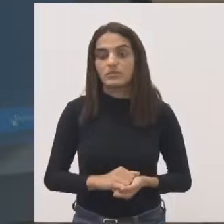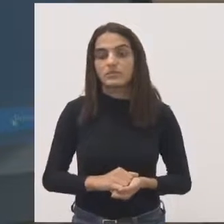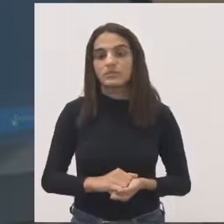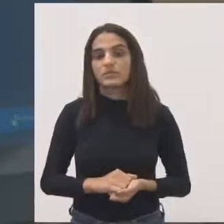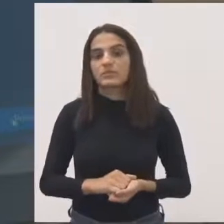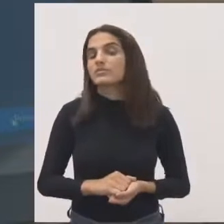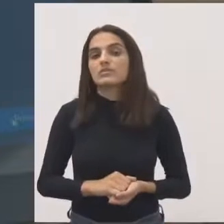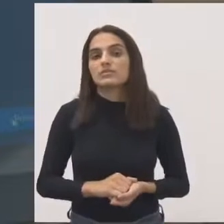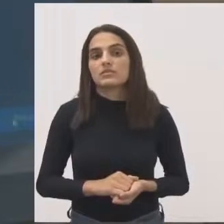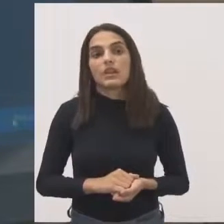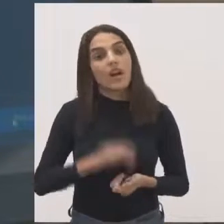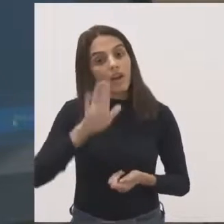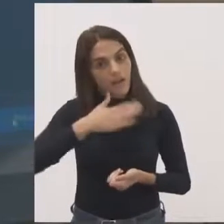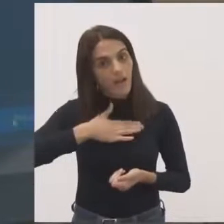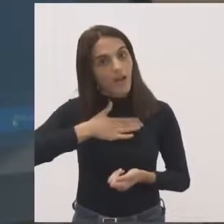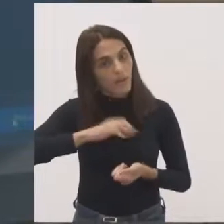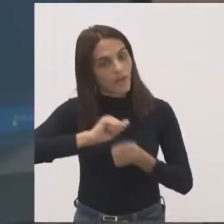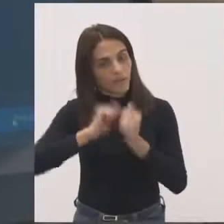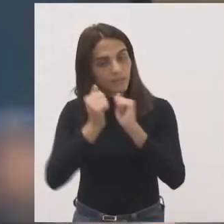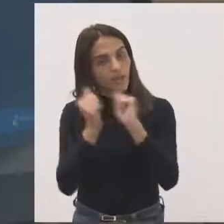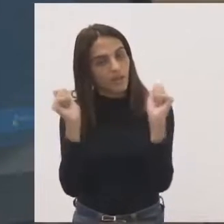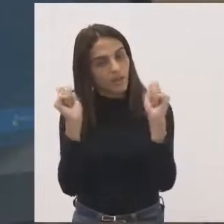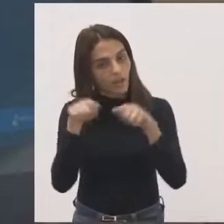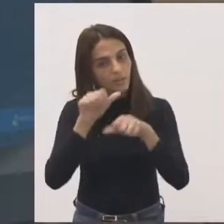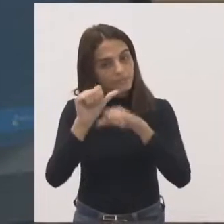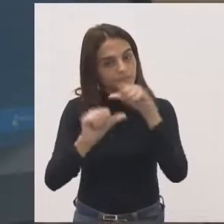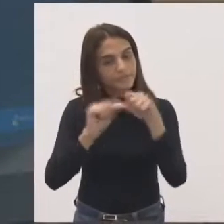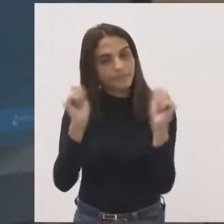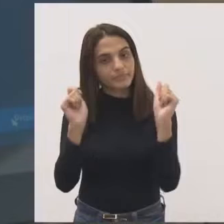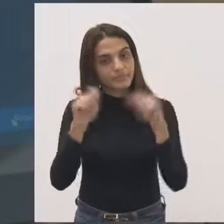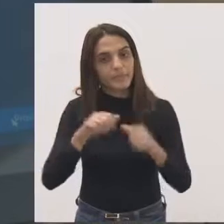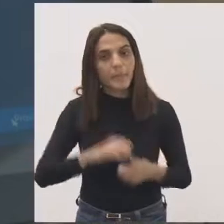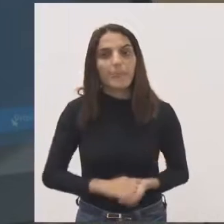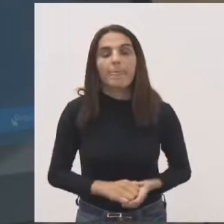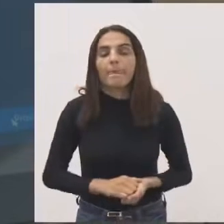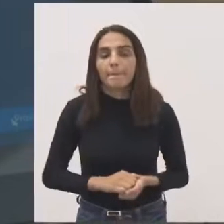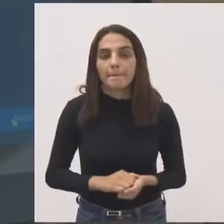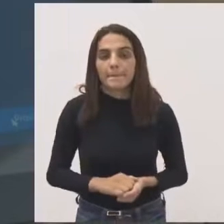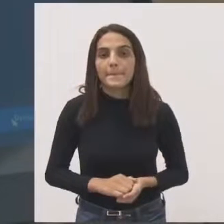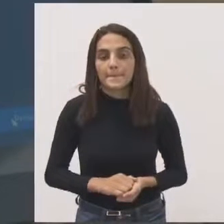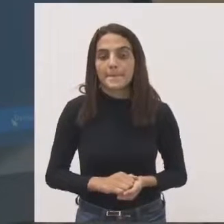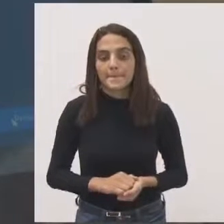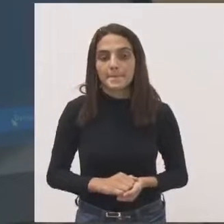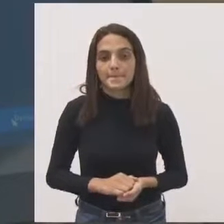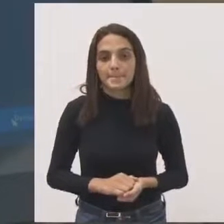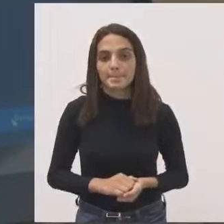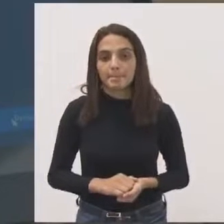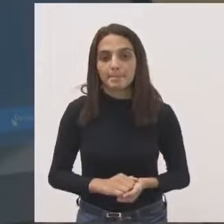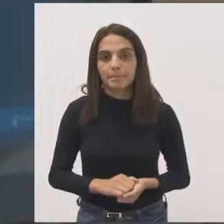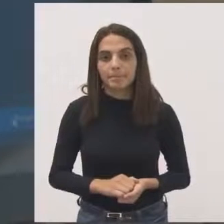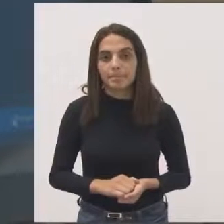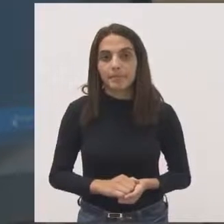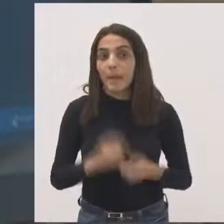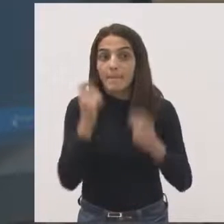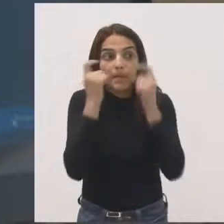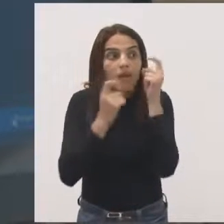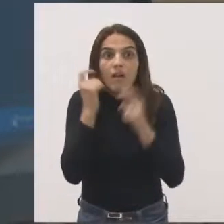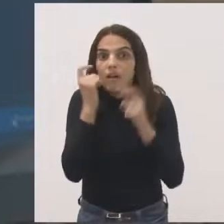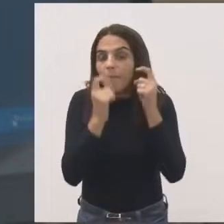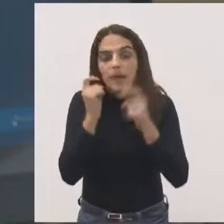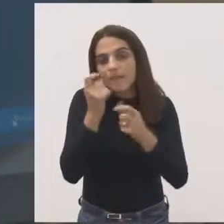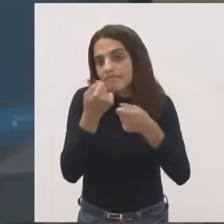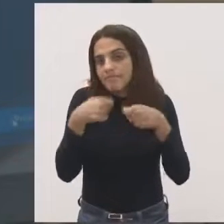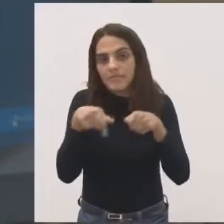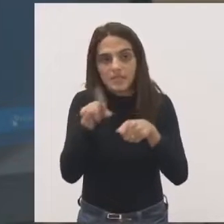agora. Calma, dá pra arrumar, a gente vai lá, configura uma nova conta, desconecta, tudo se arruma, tá? Então nunca precisa ficar preocupado, porque às vezes eles